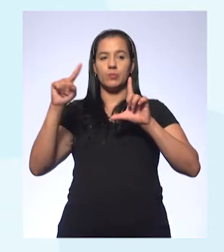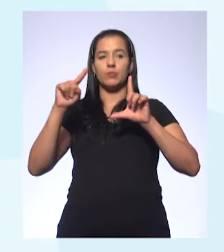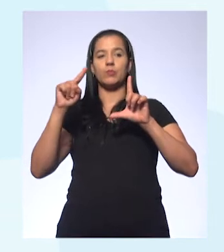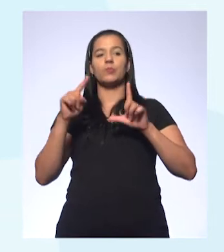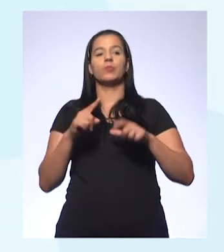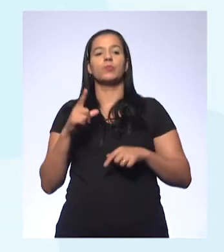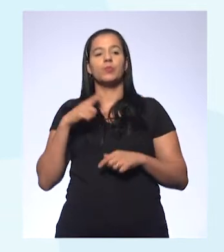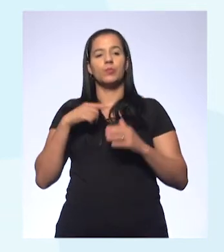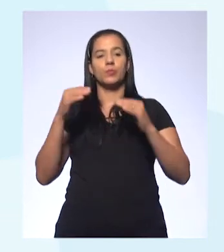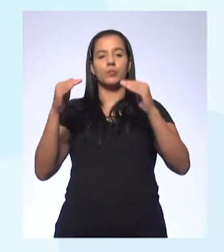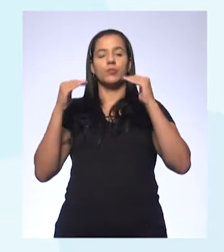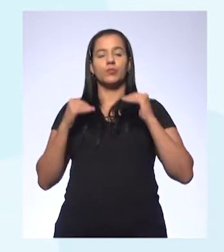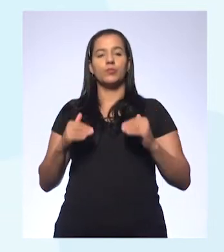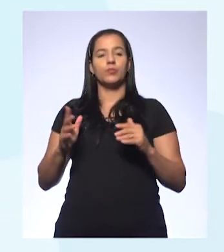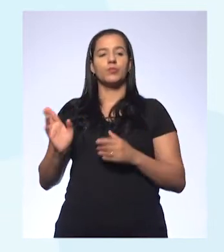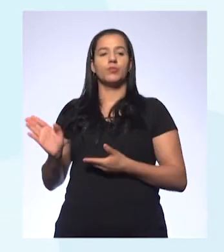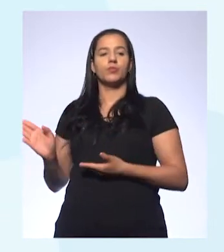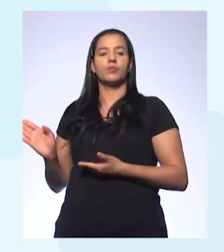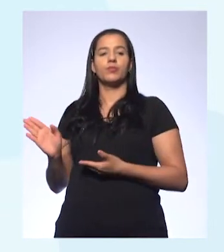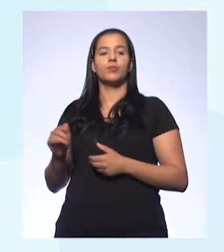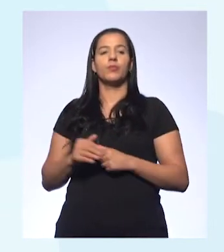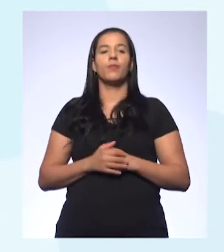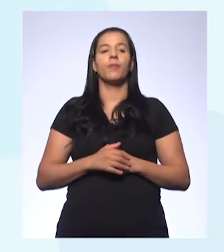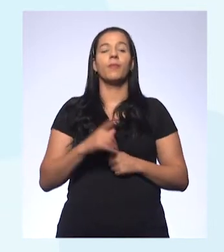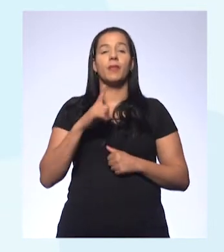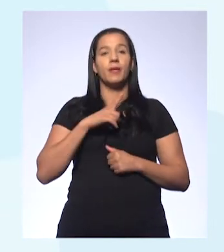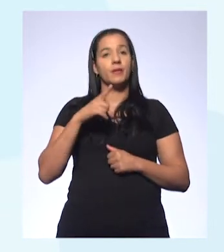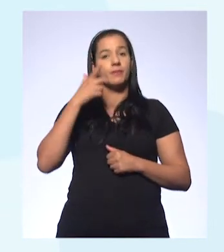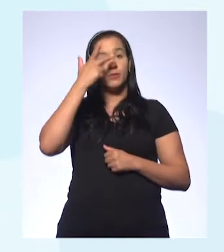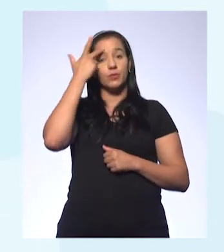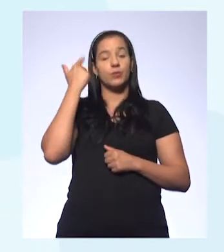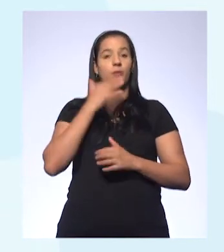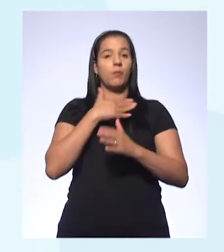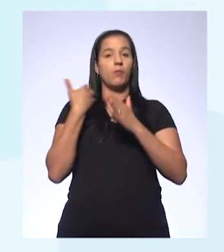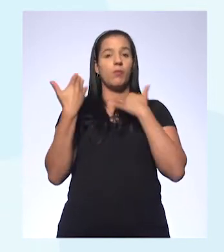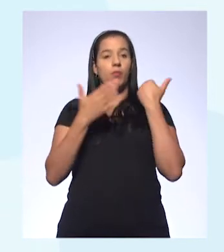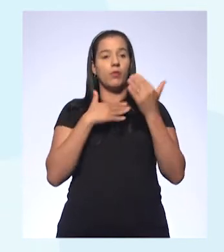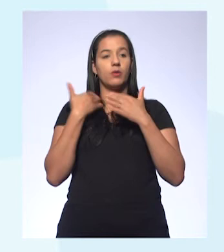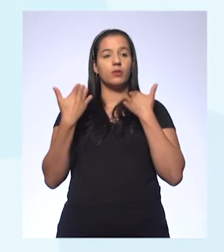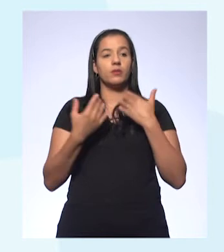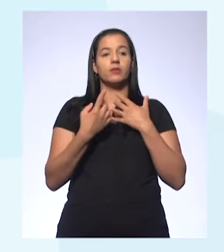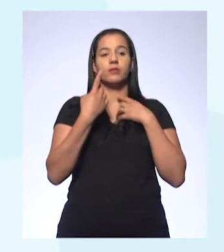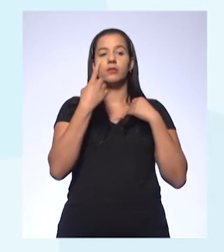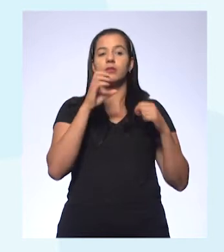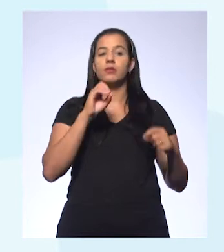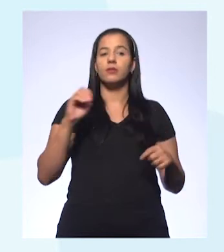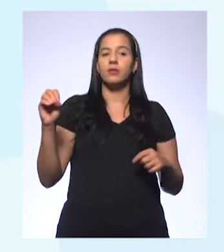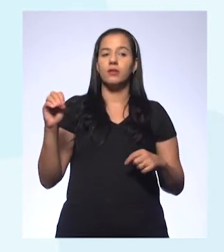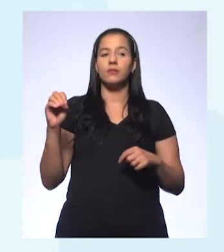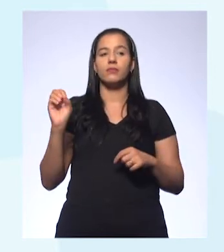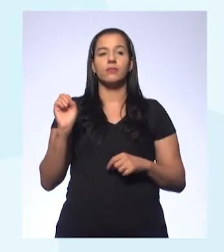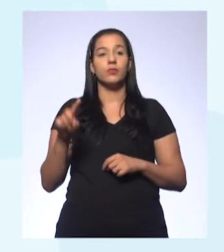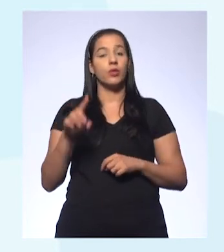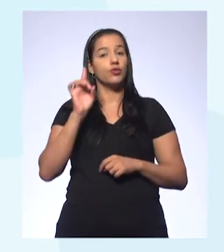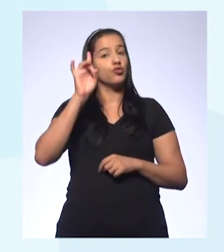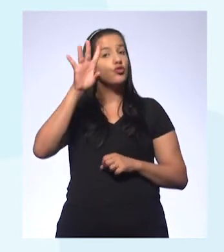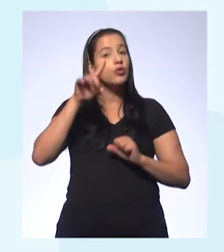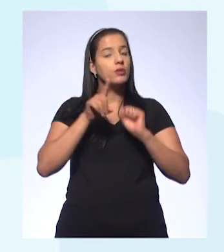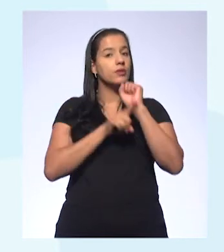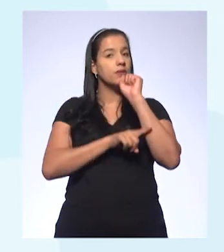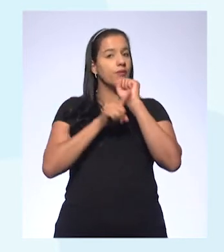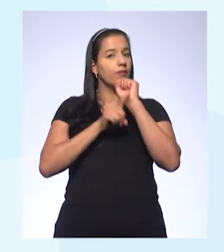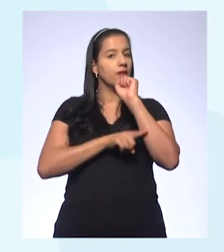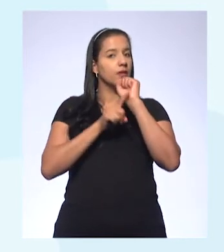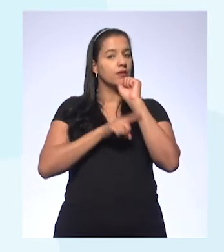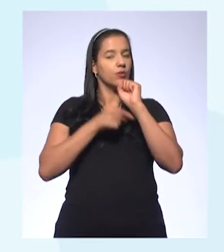E embaixo, ó, coeficiente bruto de mortalidade por 100 mil nascidos vivos. A gente está falando só de sífilis aí, tá